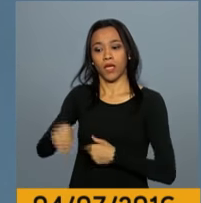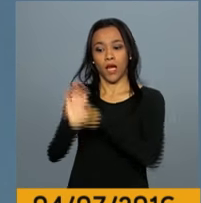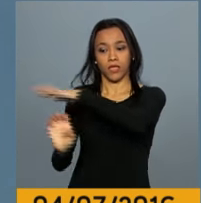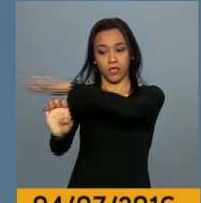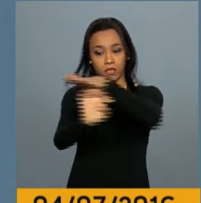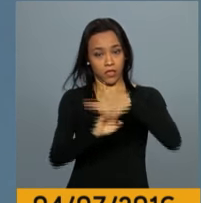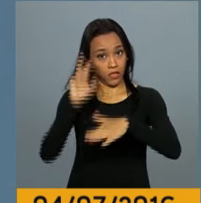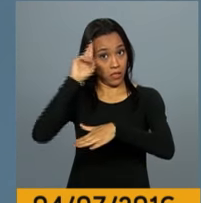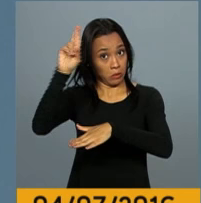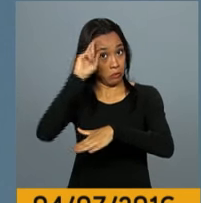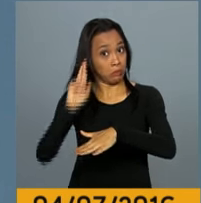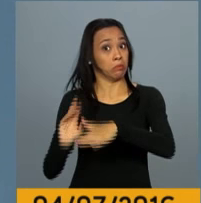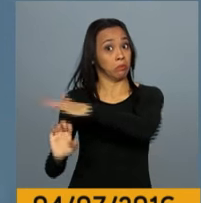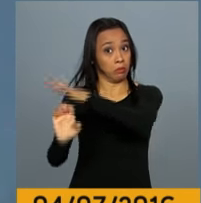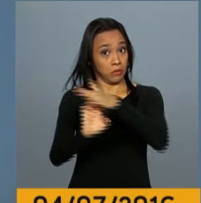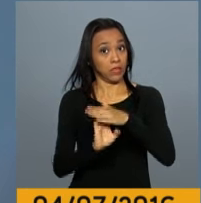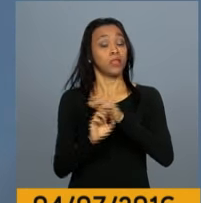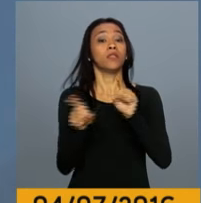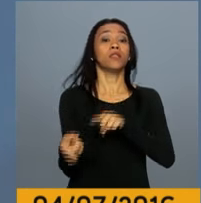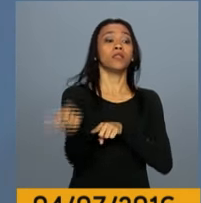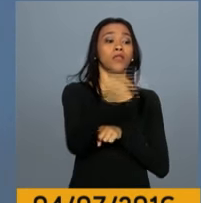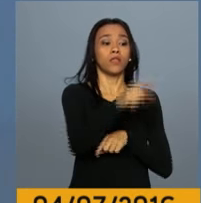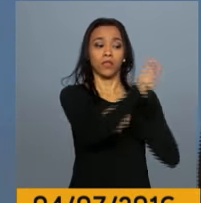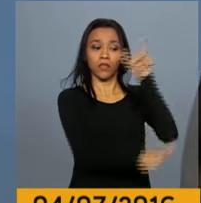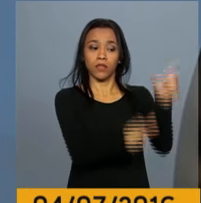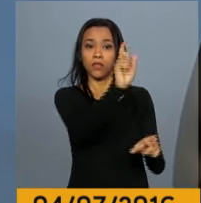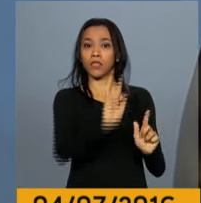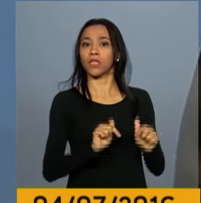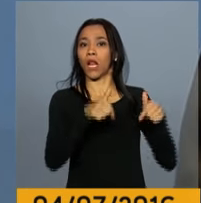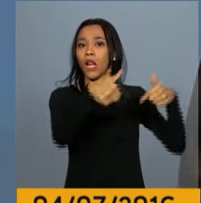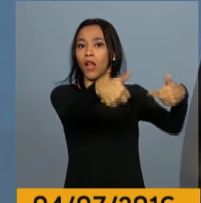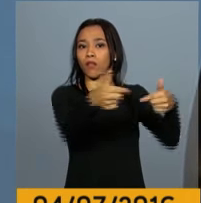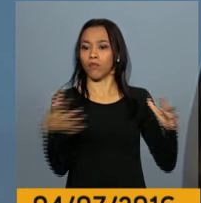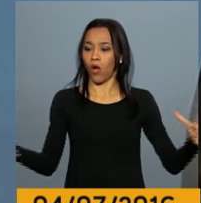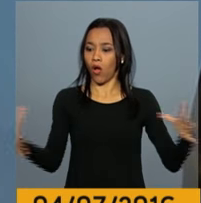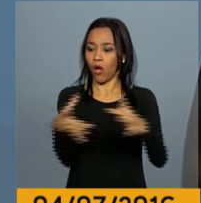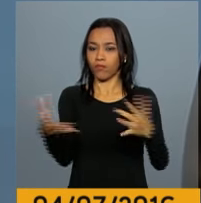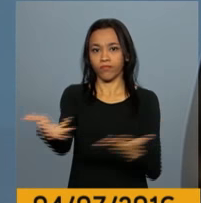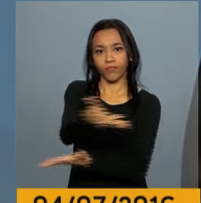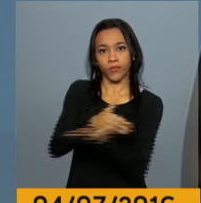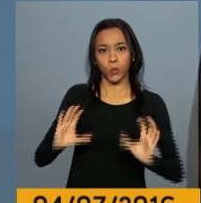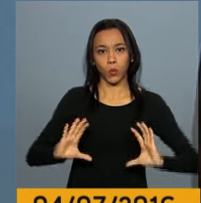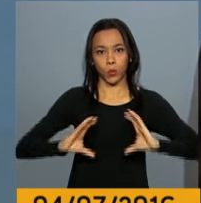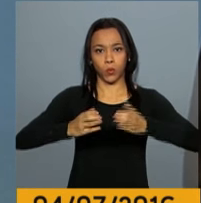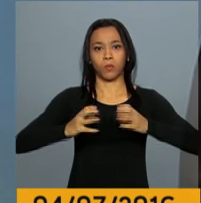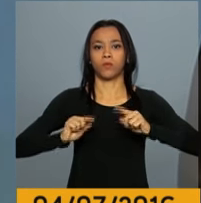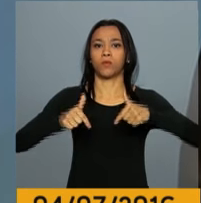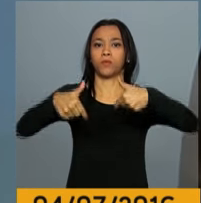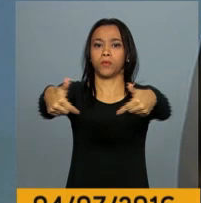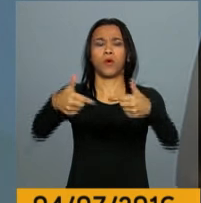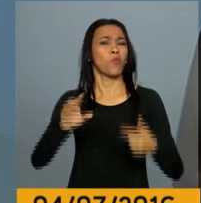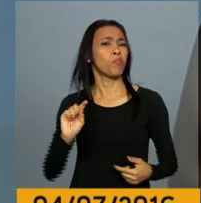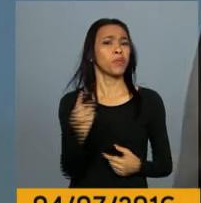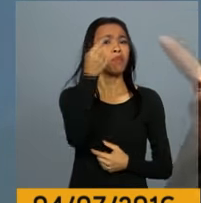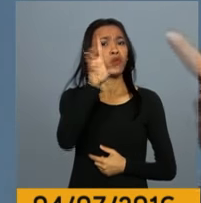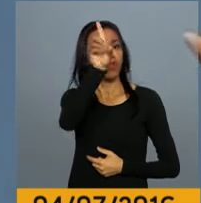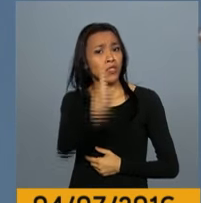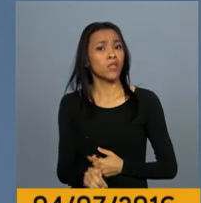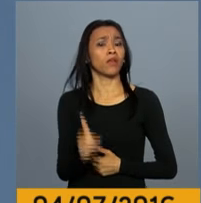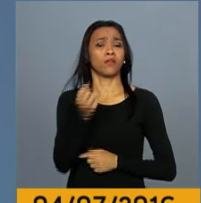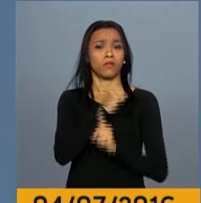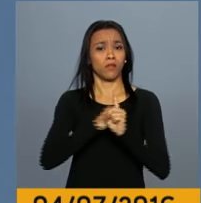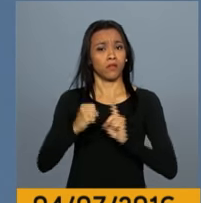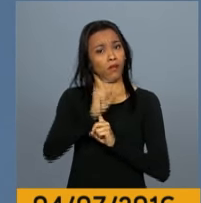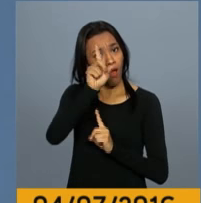o trabalhador, porque o primeiro programa social que deve ser levado adiante, o primeiro dos direitos sociais, é o direito ao